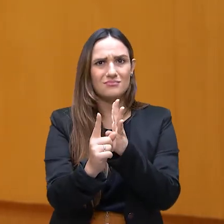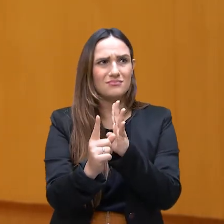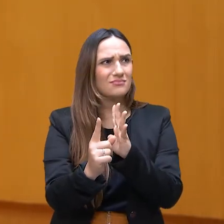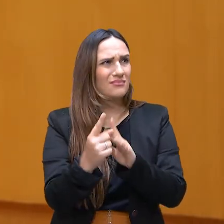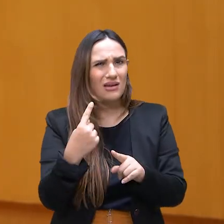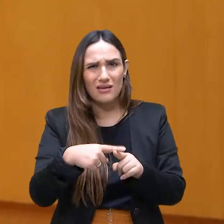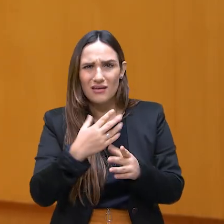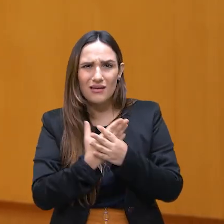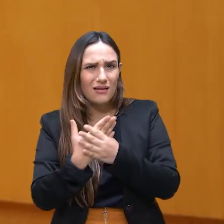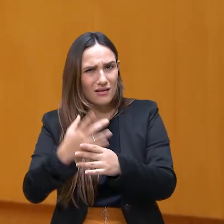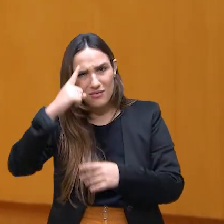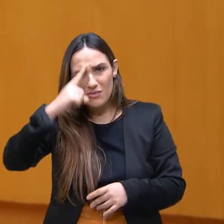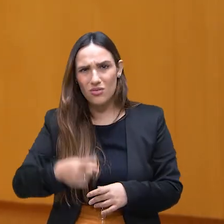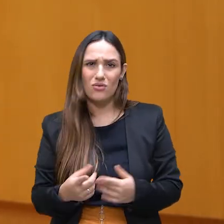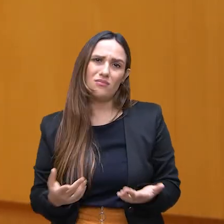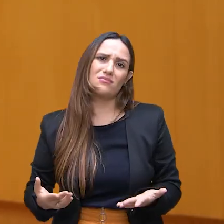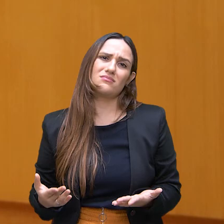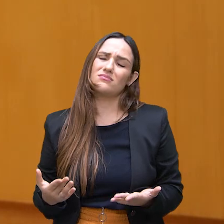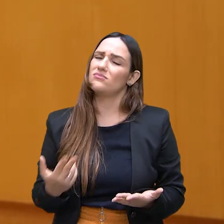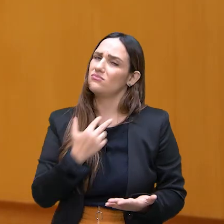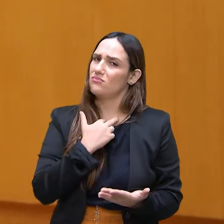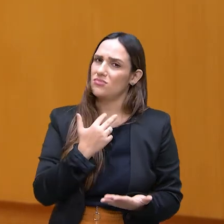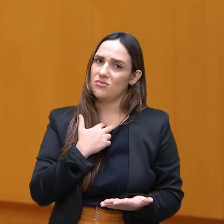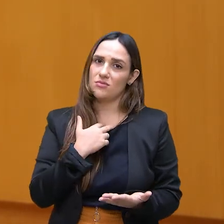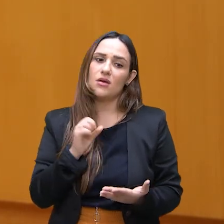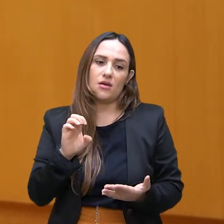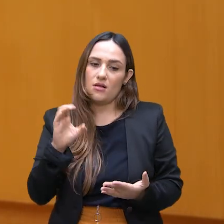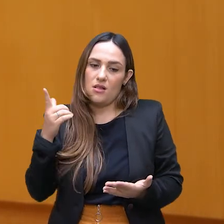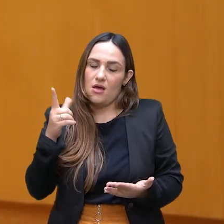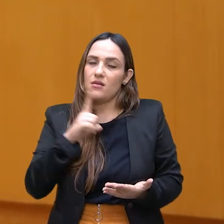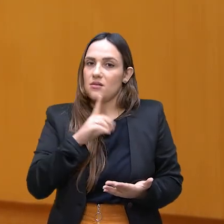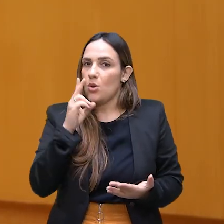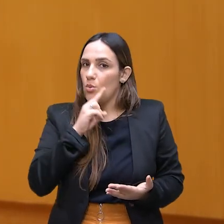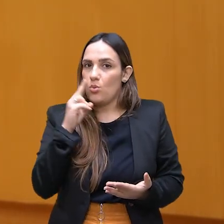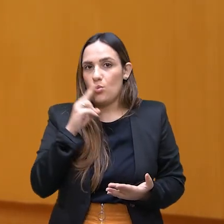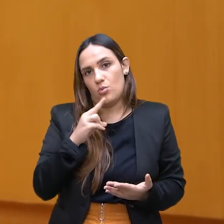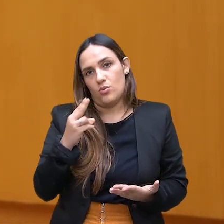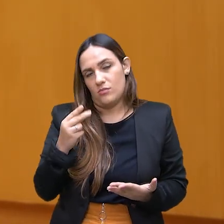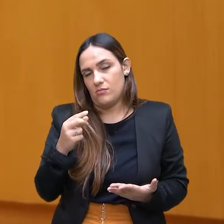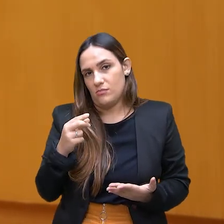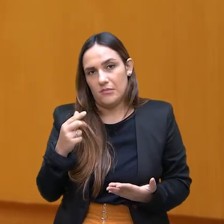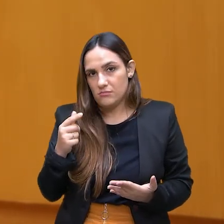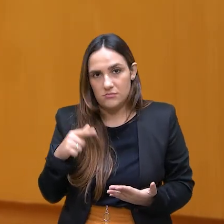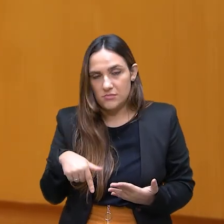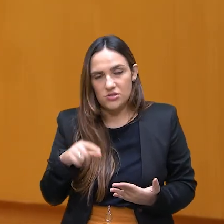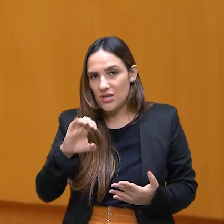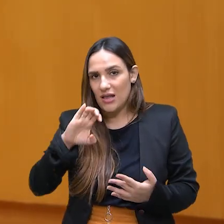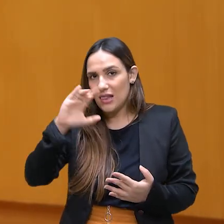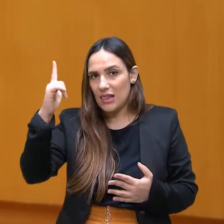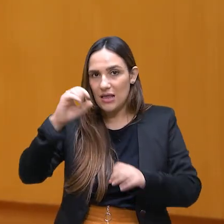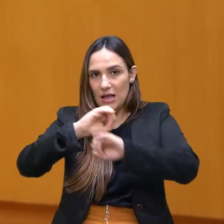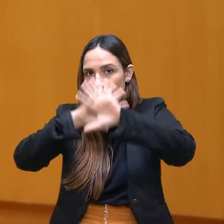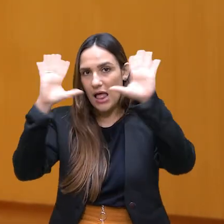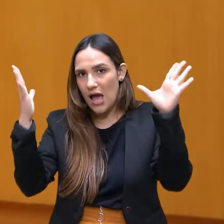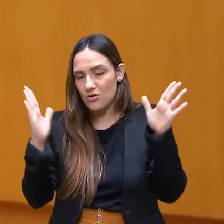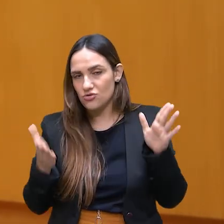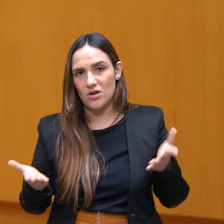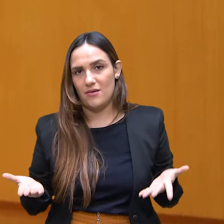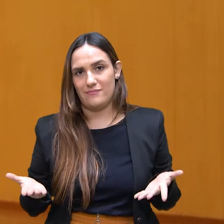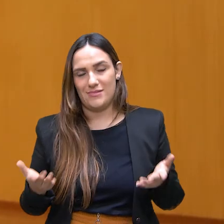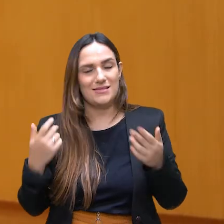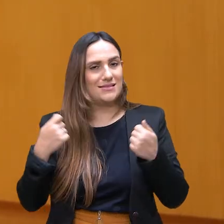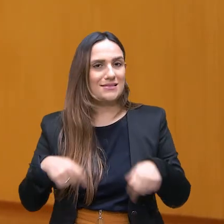casos urgentes, as urgências e emergências, vão à frente. Isso nem precisa ação judicial. Mas,